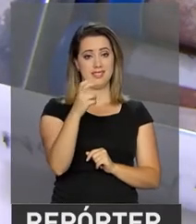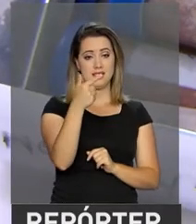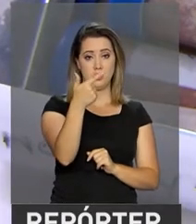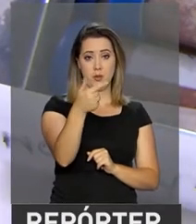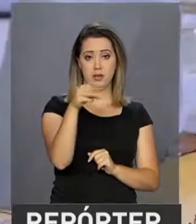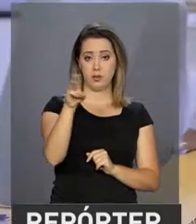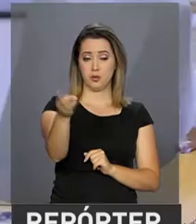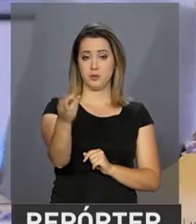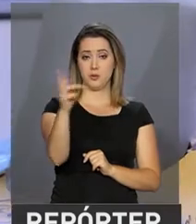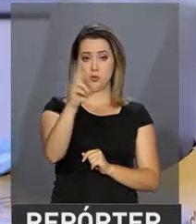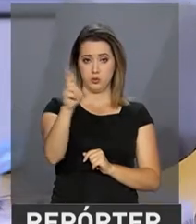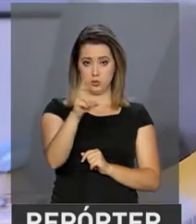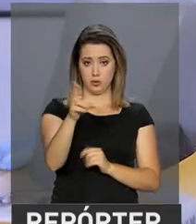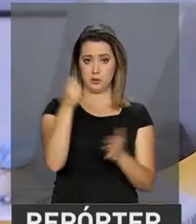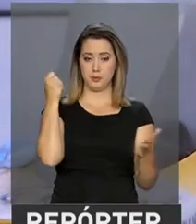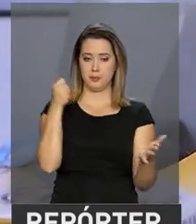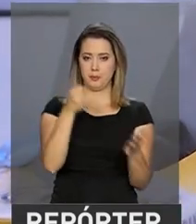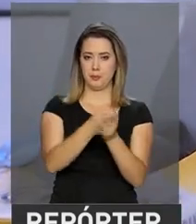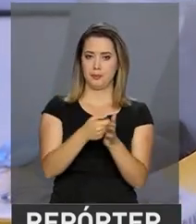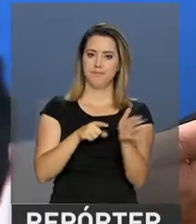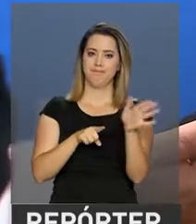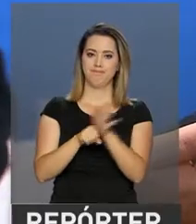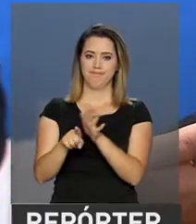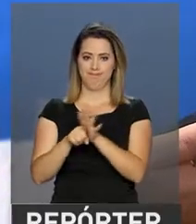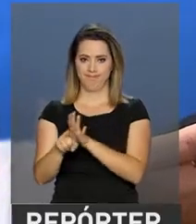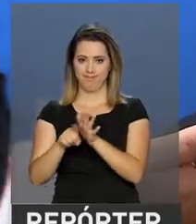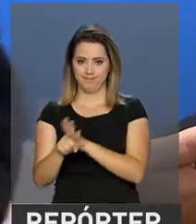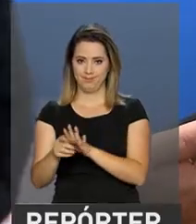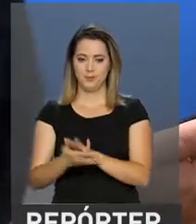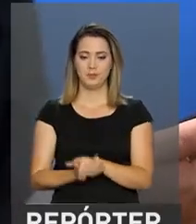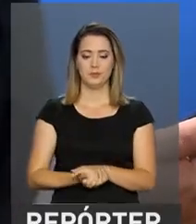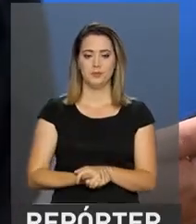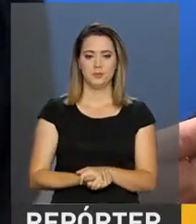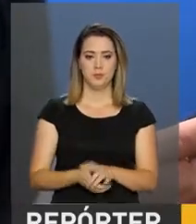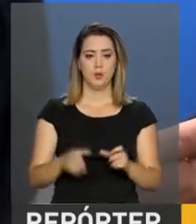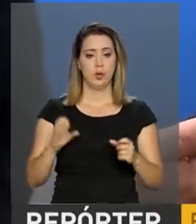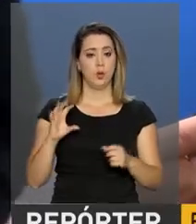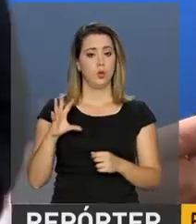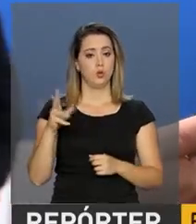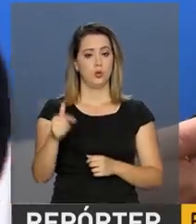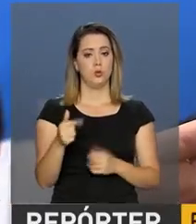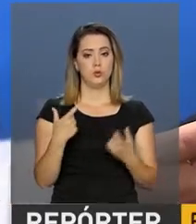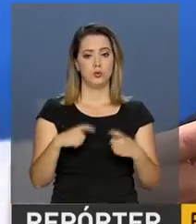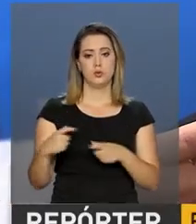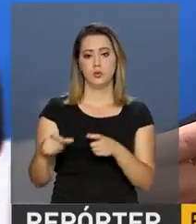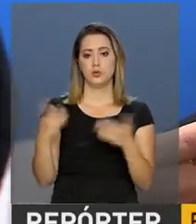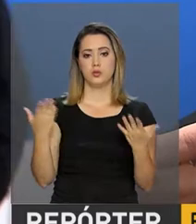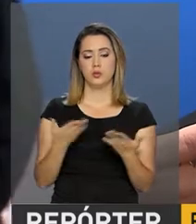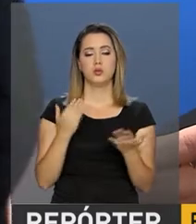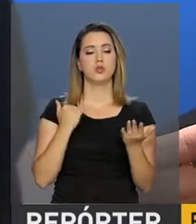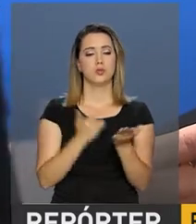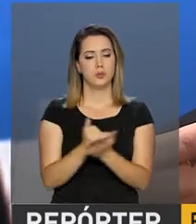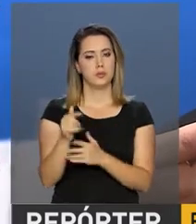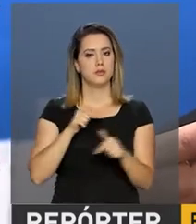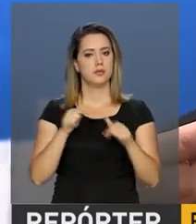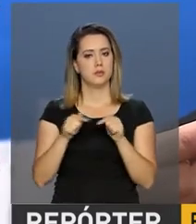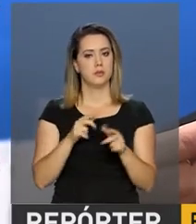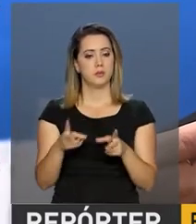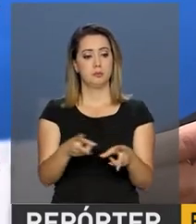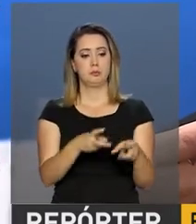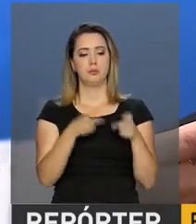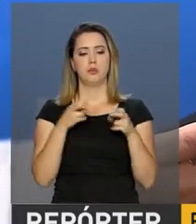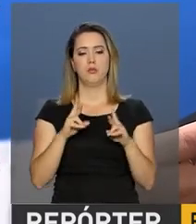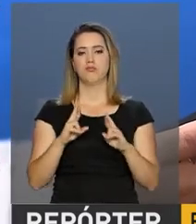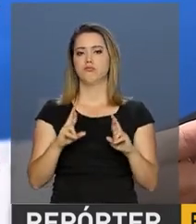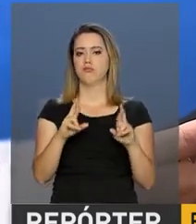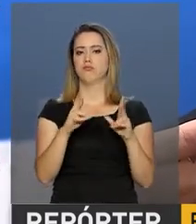do governo para financiar as pesquisas. Todas as unidades hoje anunciadas entram imediatamente em operação e a expectativa é